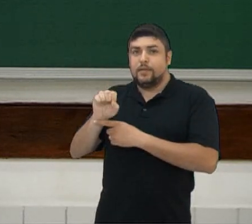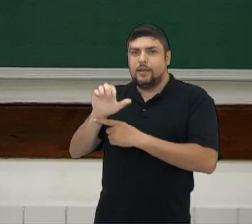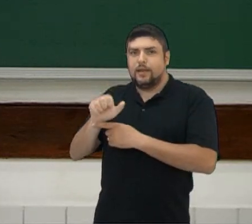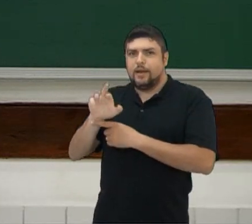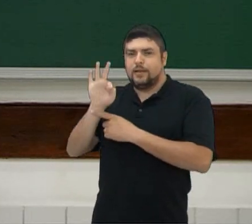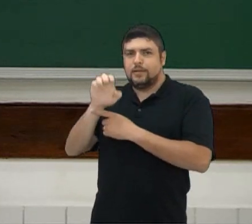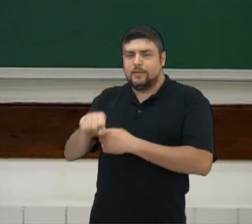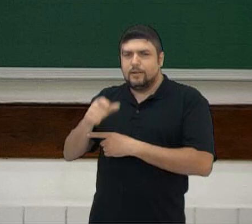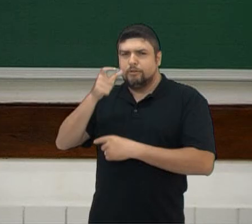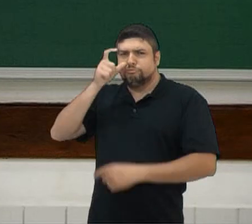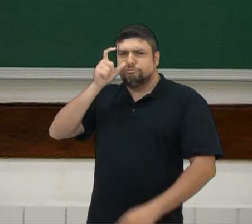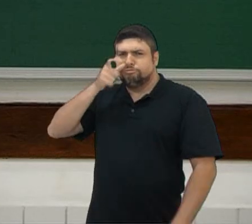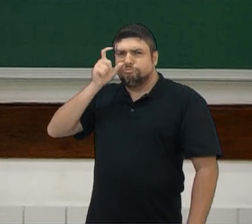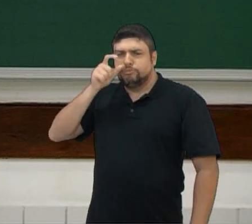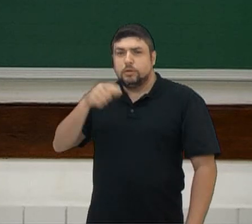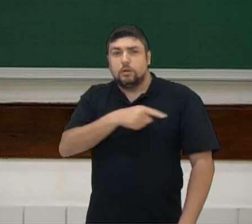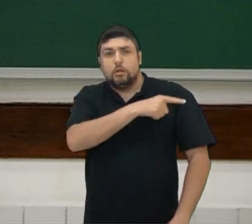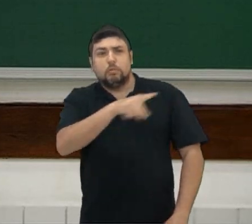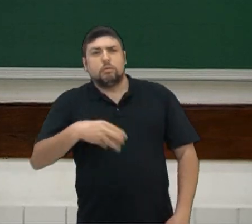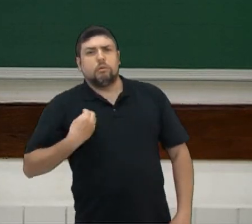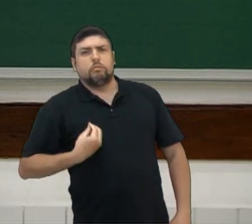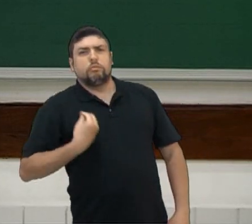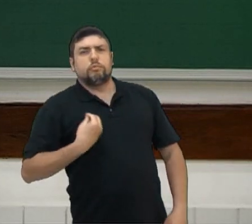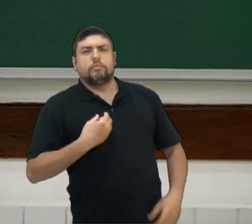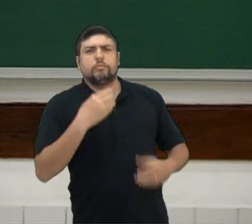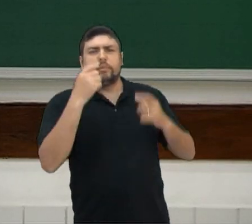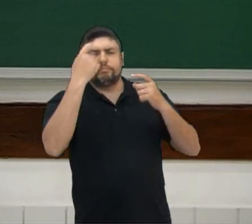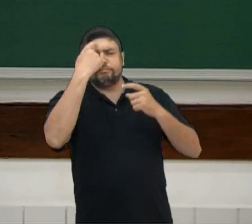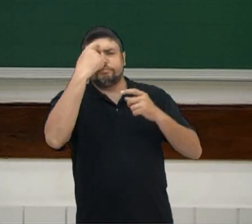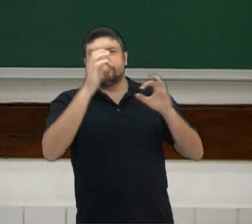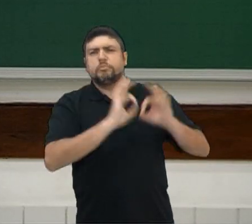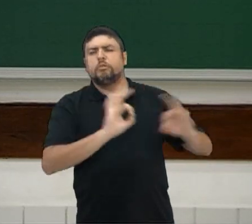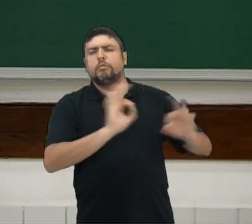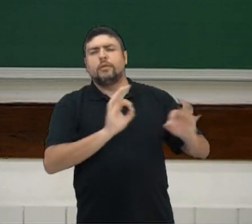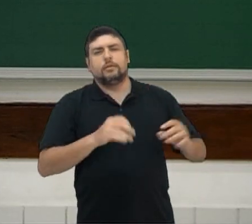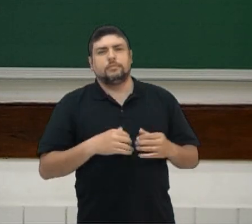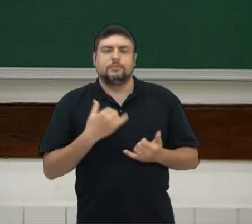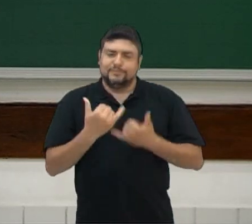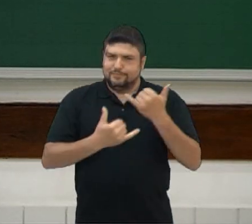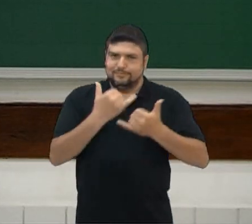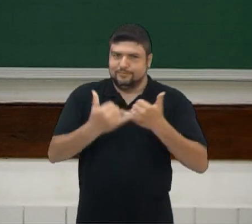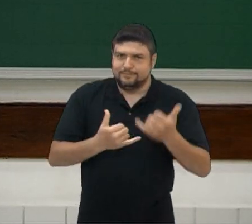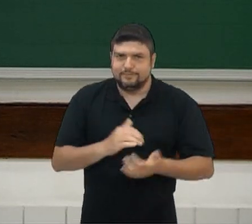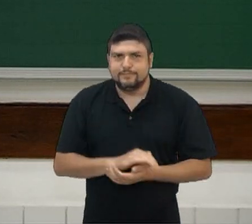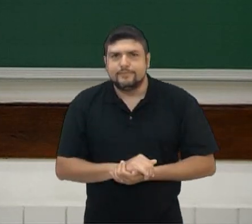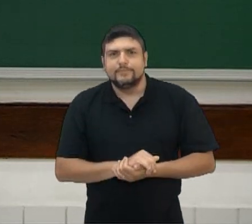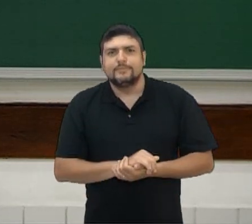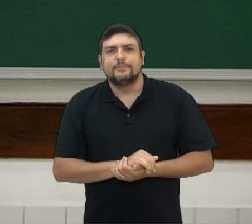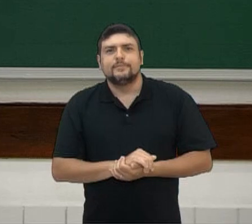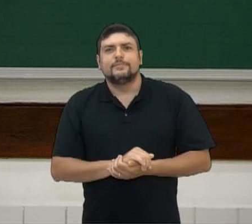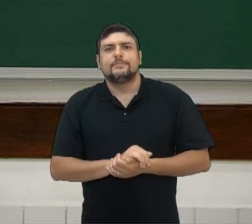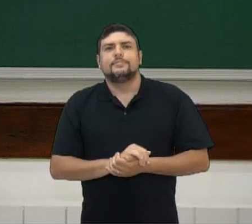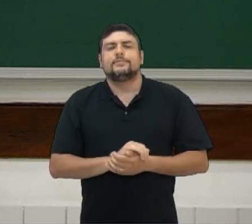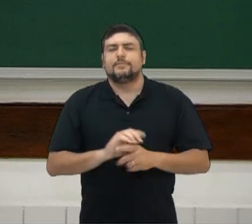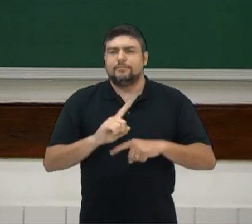vendo que as pessoas existem e não pensam. Mas é só uma brincadeirinha, né? Vamos continuar, mas no final eu vou falar mais